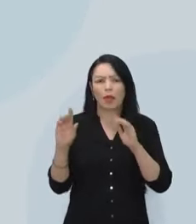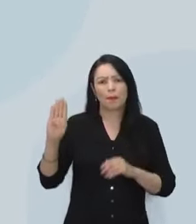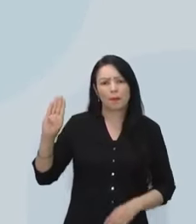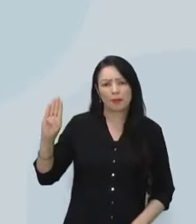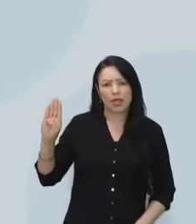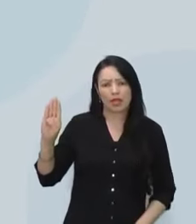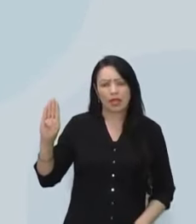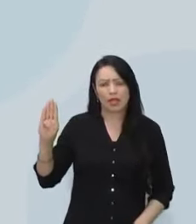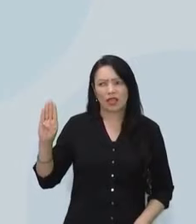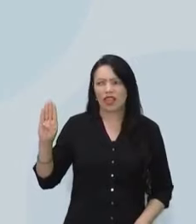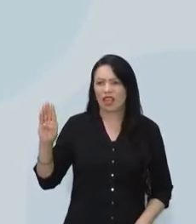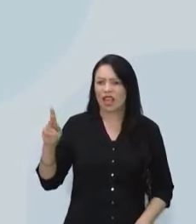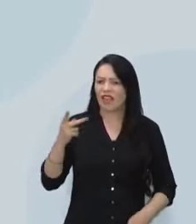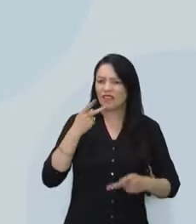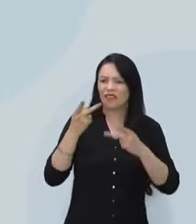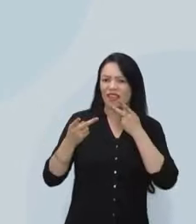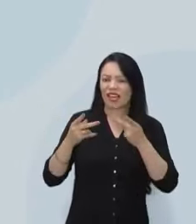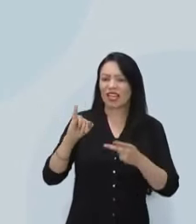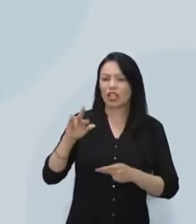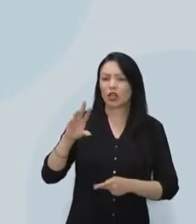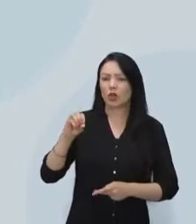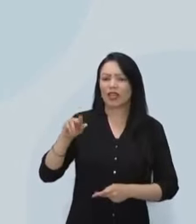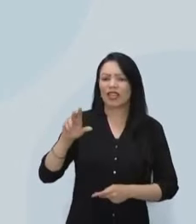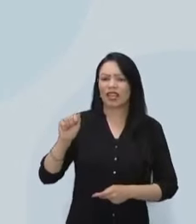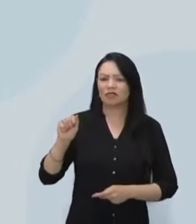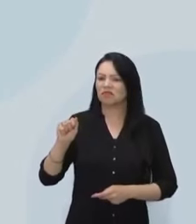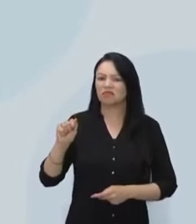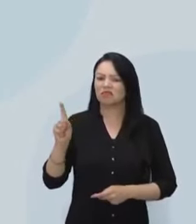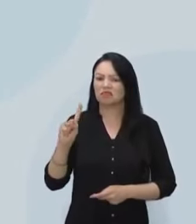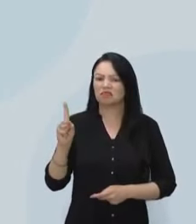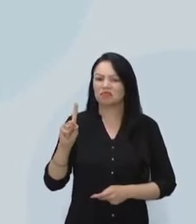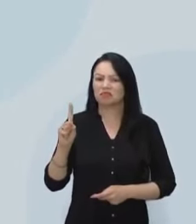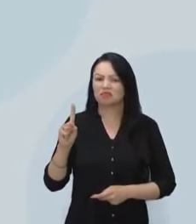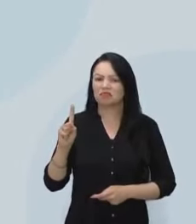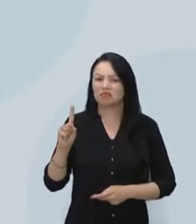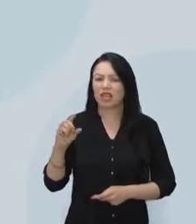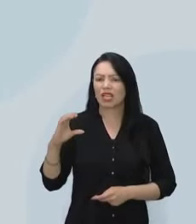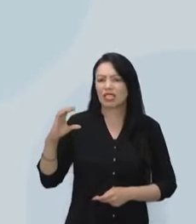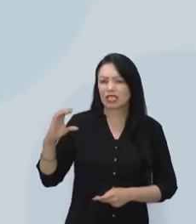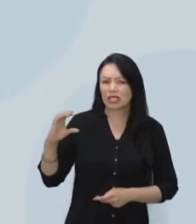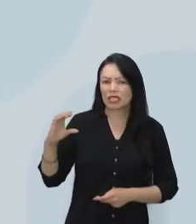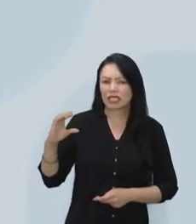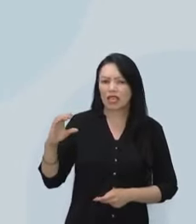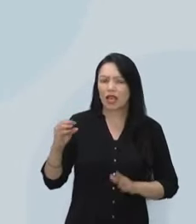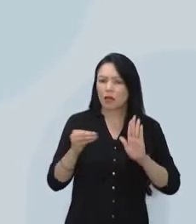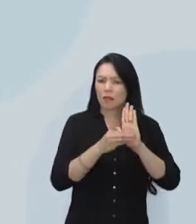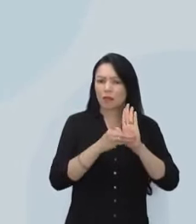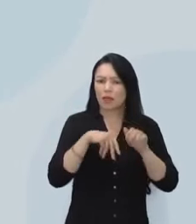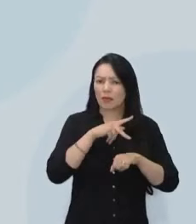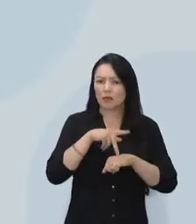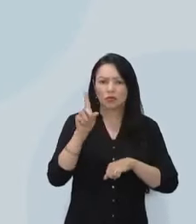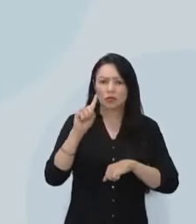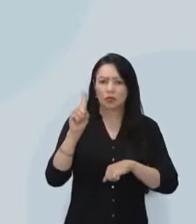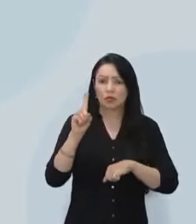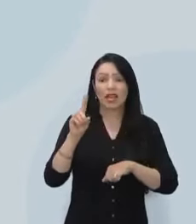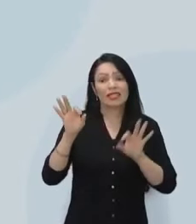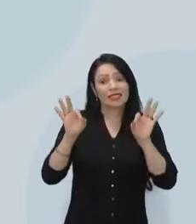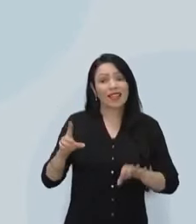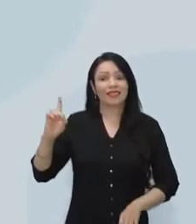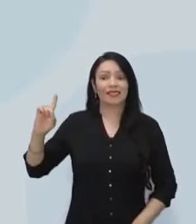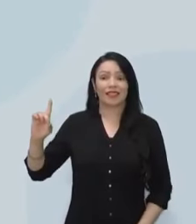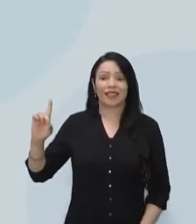irônico. Inserir no termo estrangeiro? Também não, porque fascinado é uma palavra da língua portuguesa. Então, a alternativa é a D, reproduzir